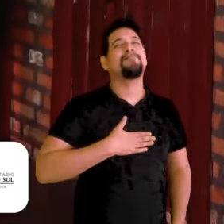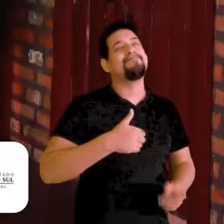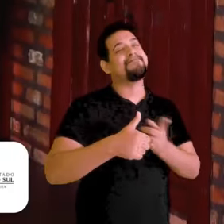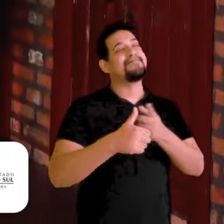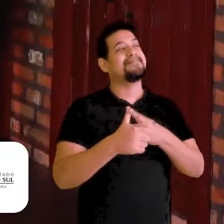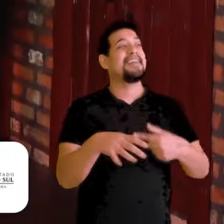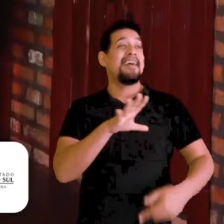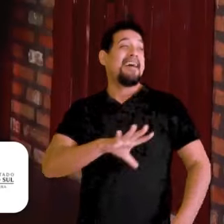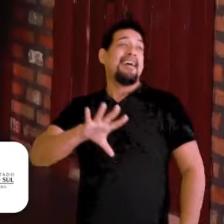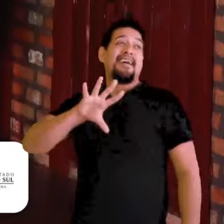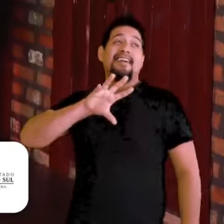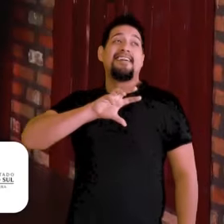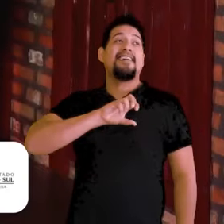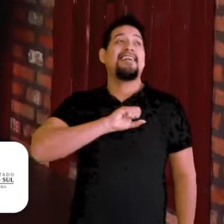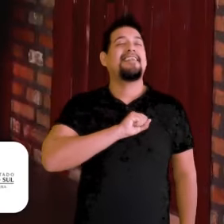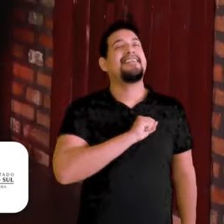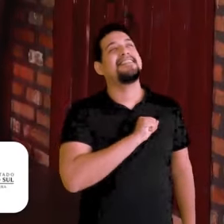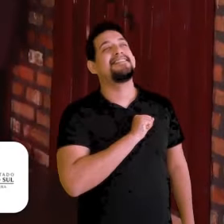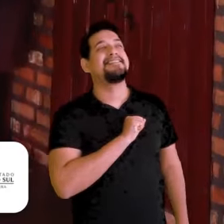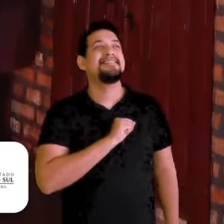Será o meu primeiro